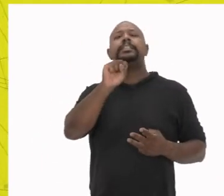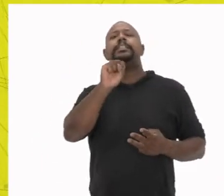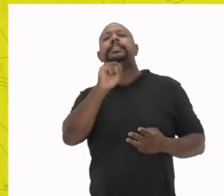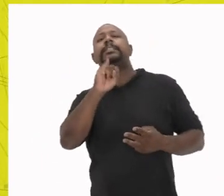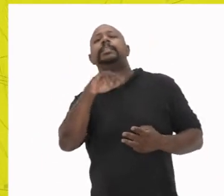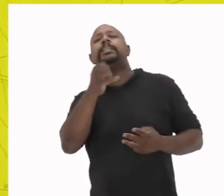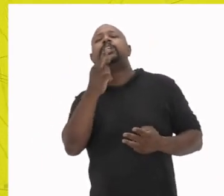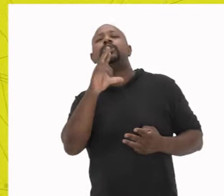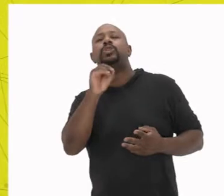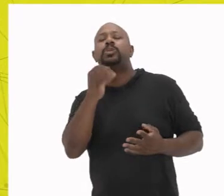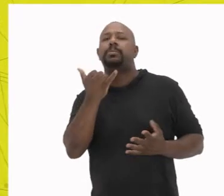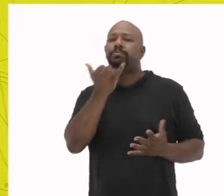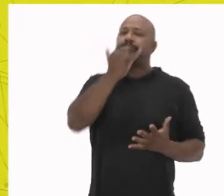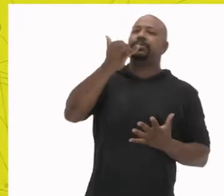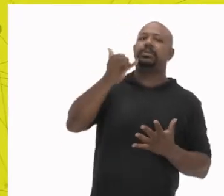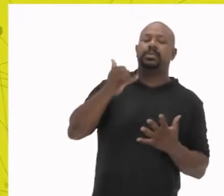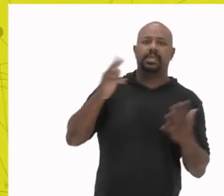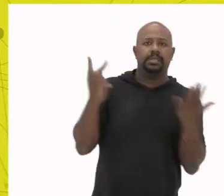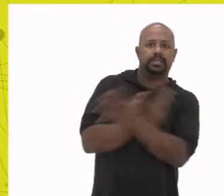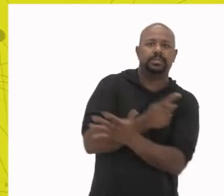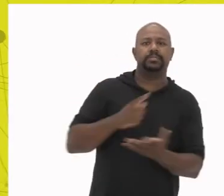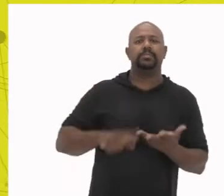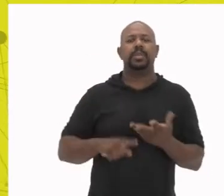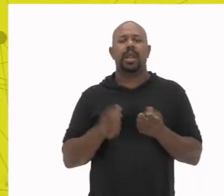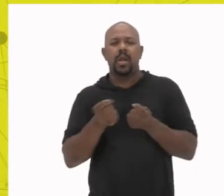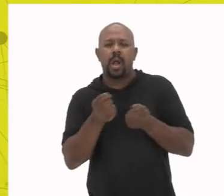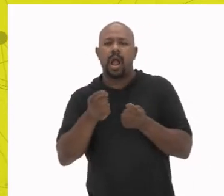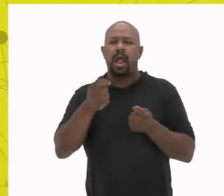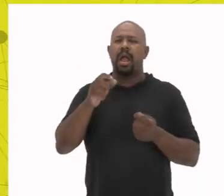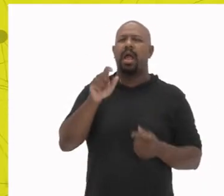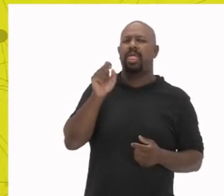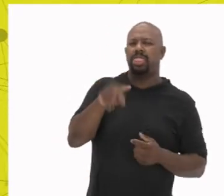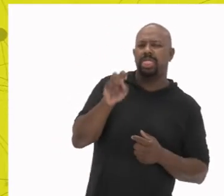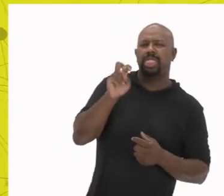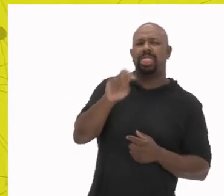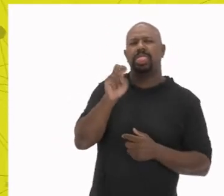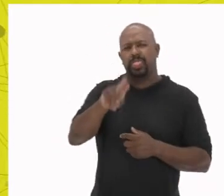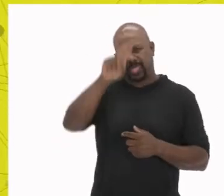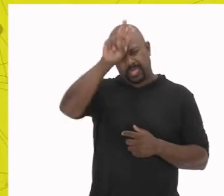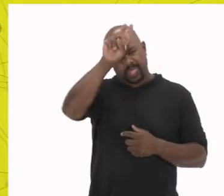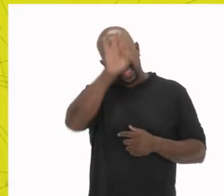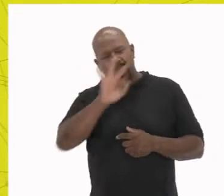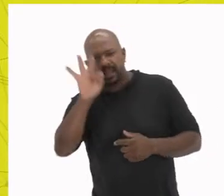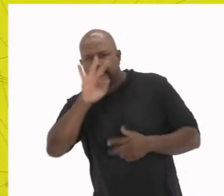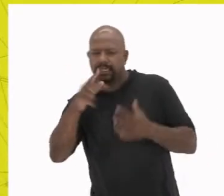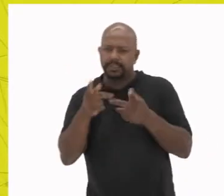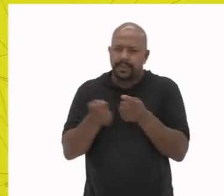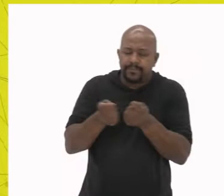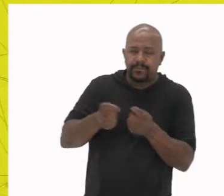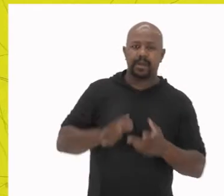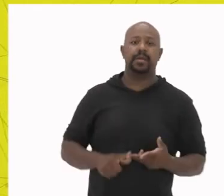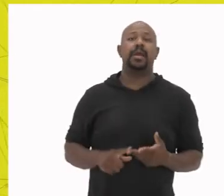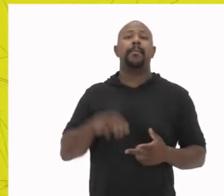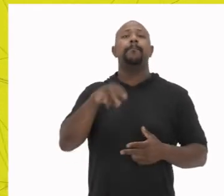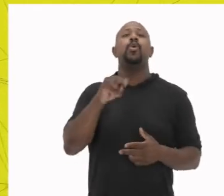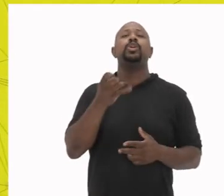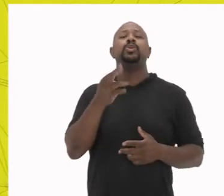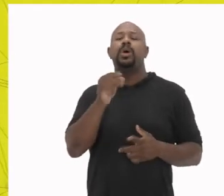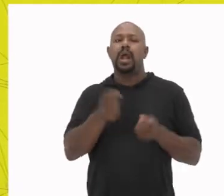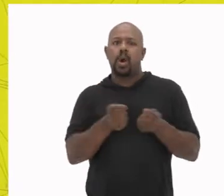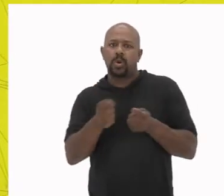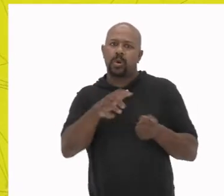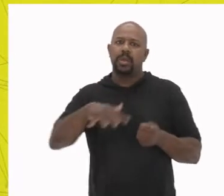dos sinistros e catástrofes, monitoramento e controle de pragas, micro-organismos e insetos,